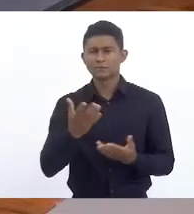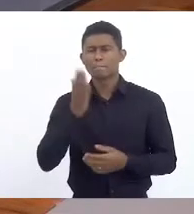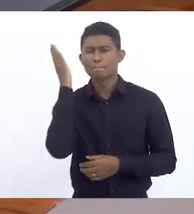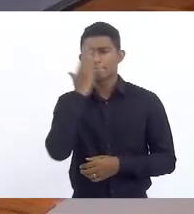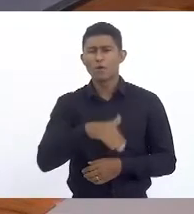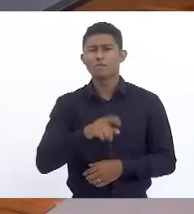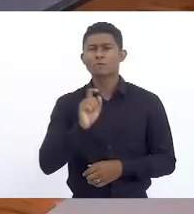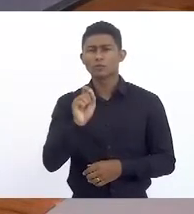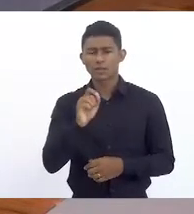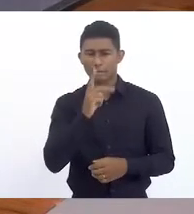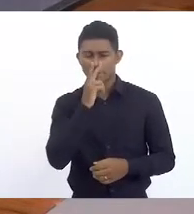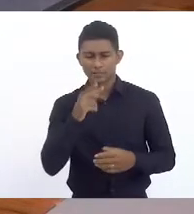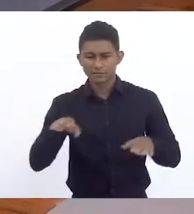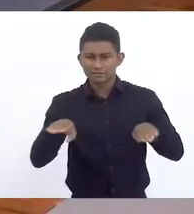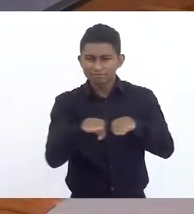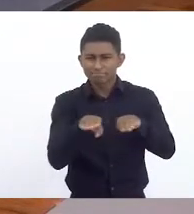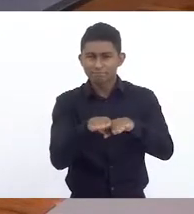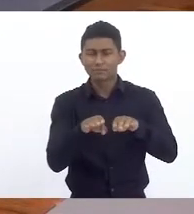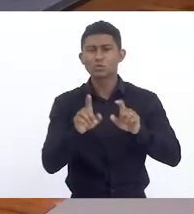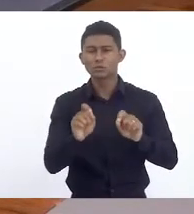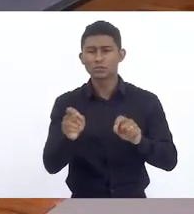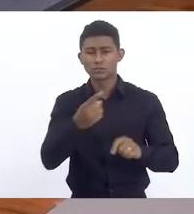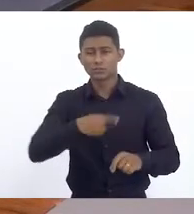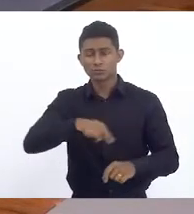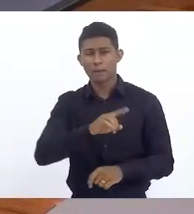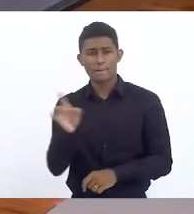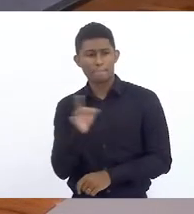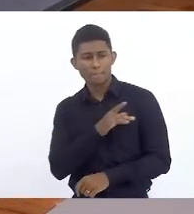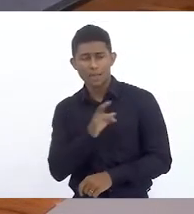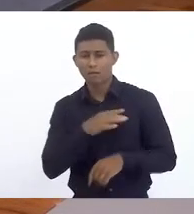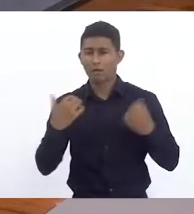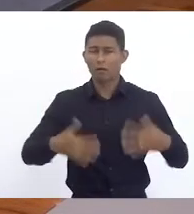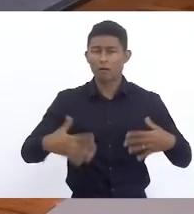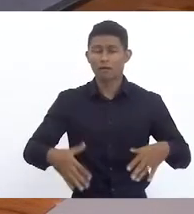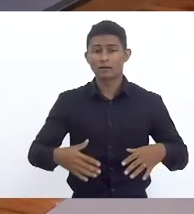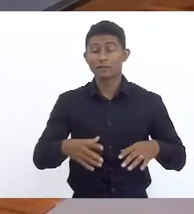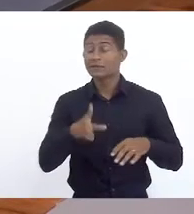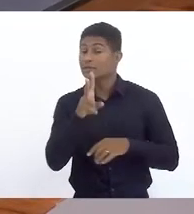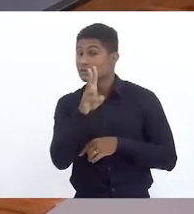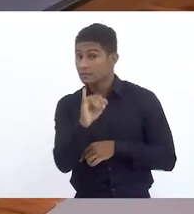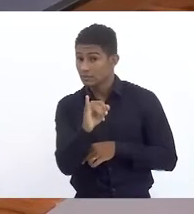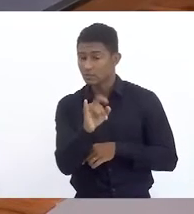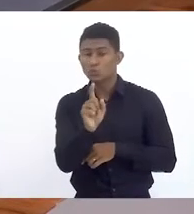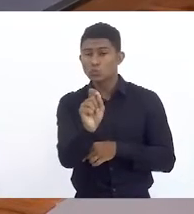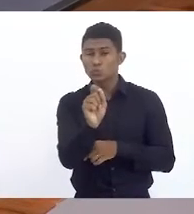despesa nos amedronta se tivermos que pagar